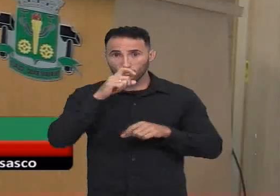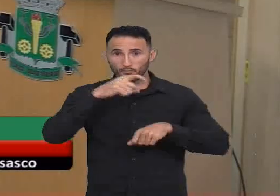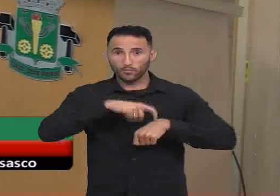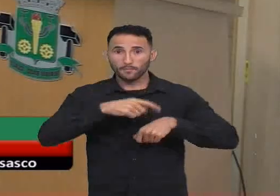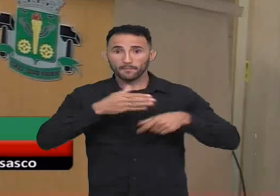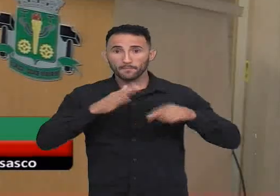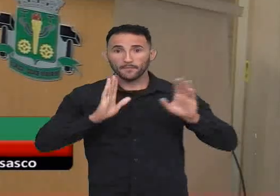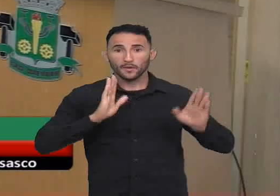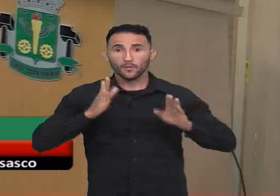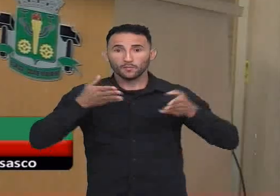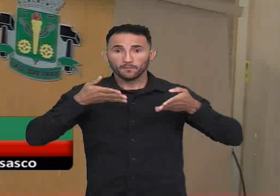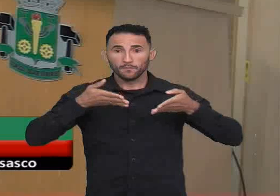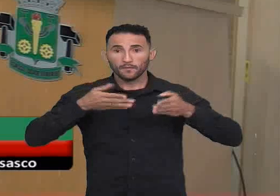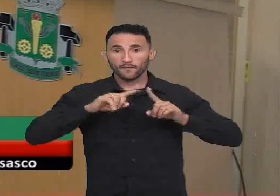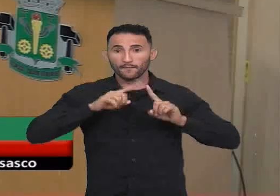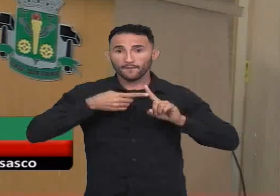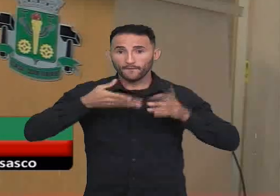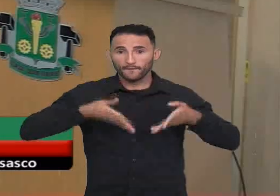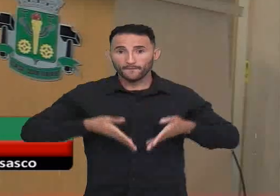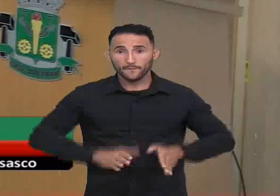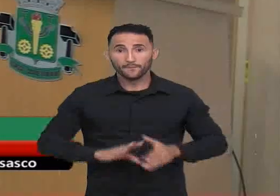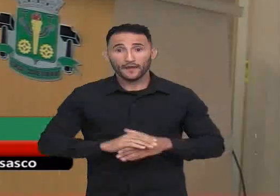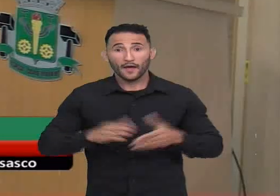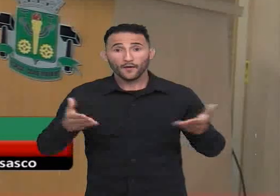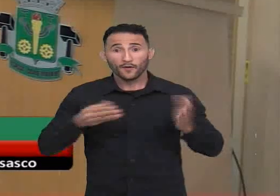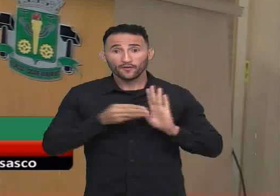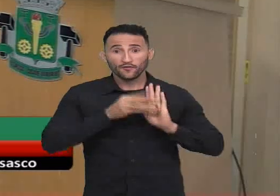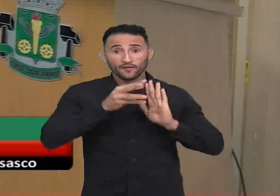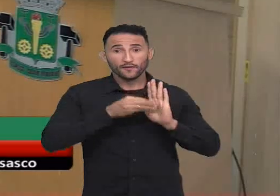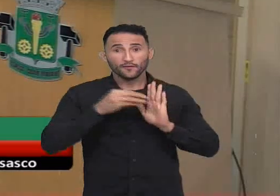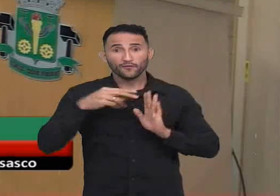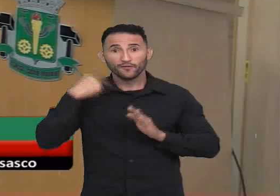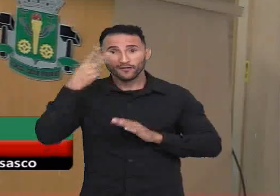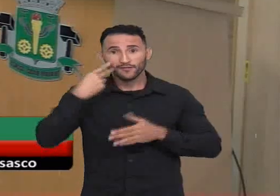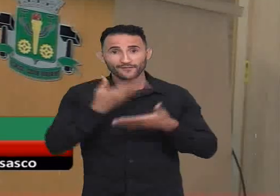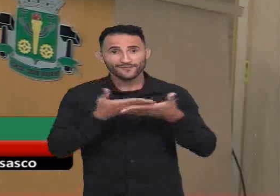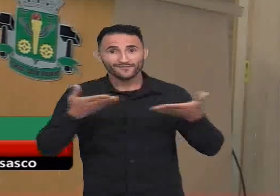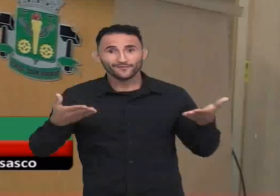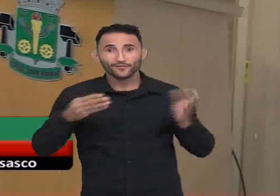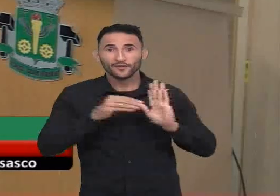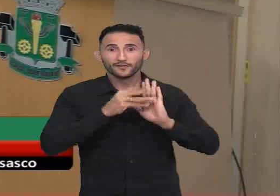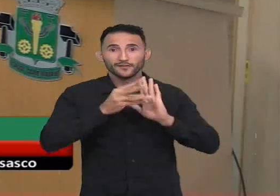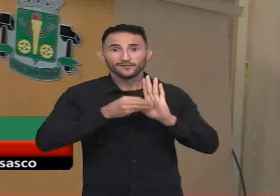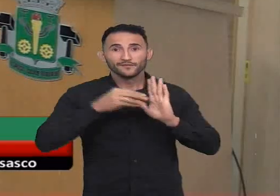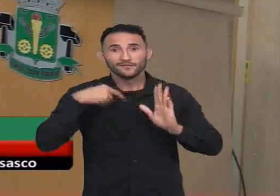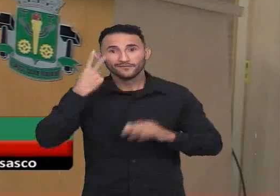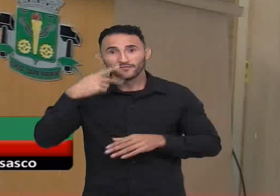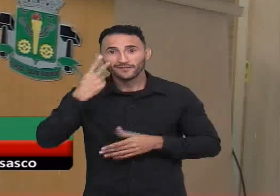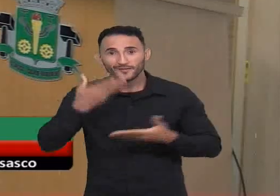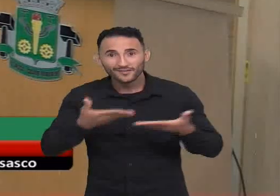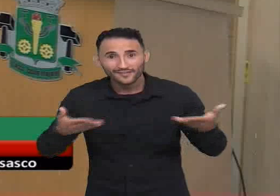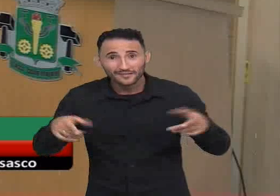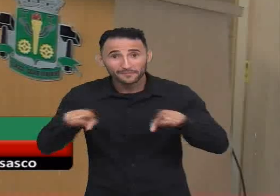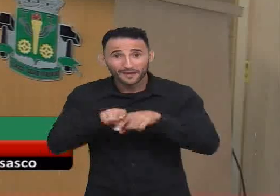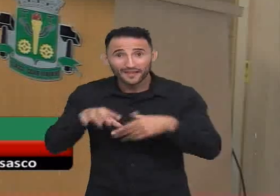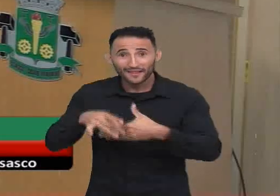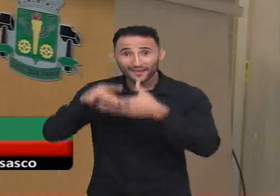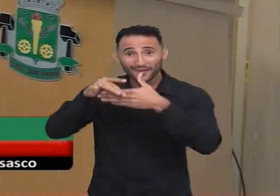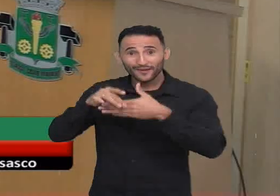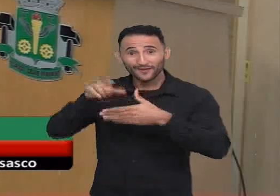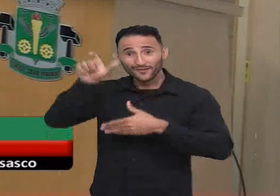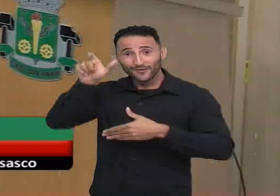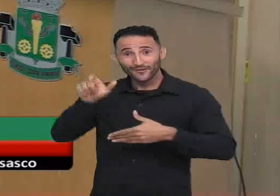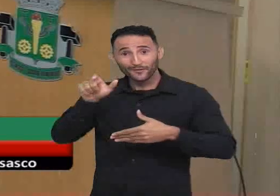Agora vamos às indicações dos nobres pares. Indicação da nobre vereadora e líder do governo,